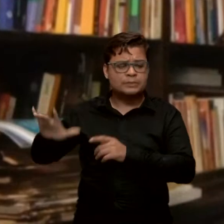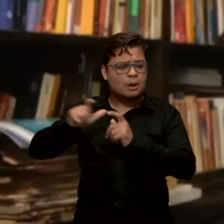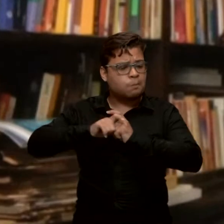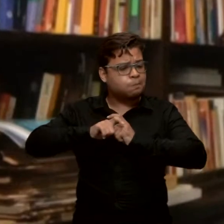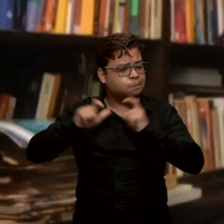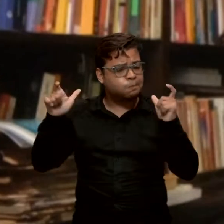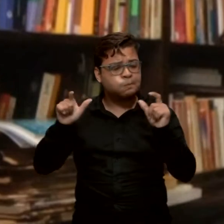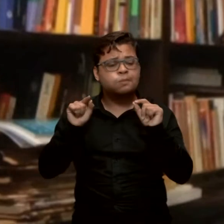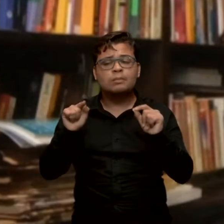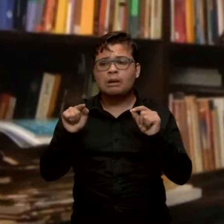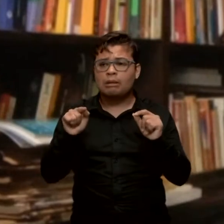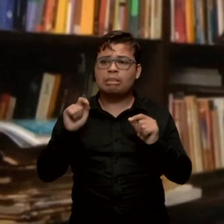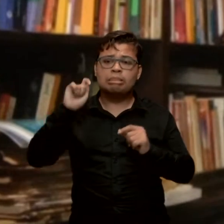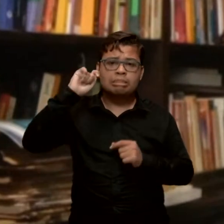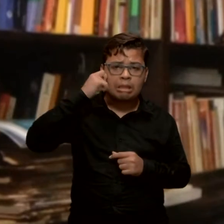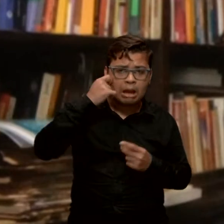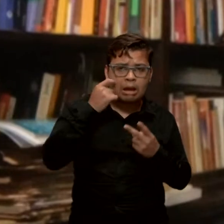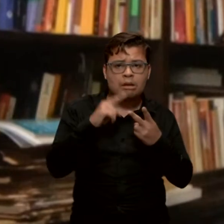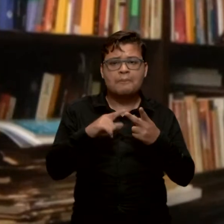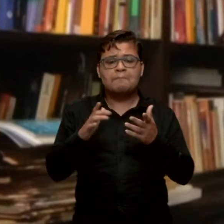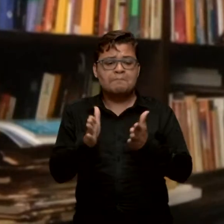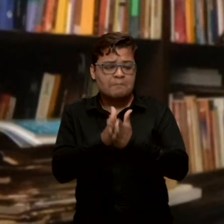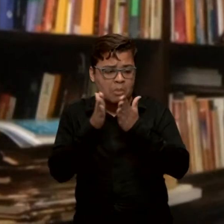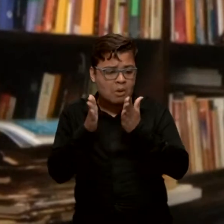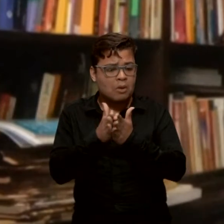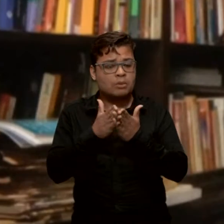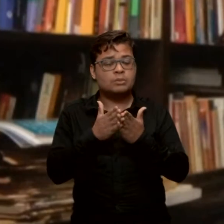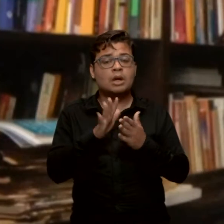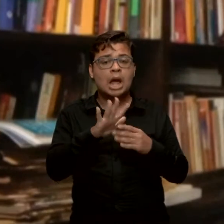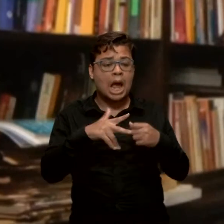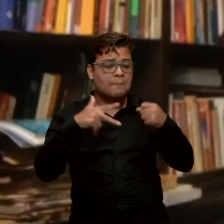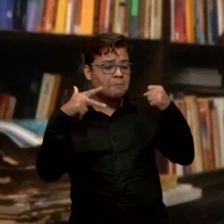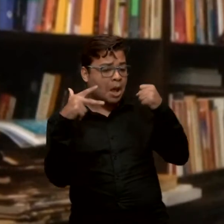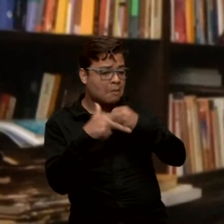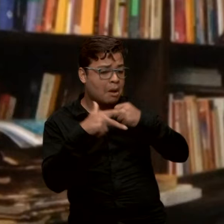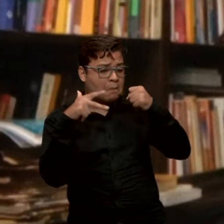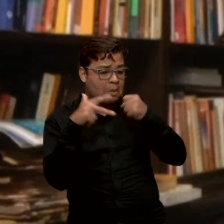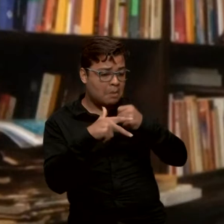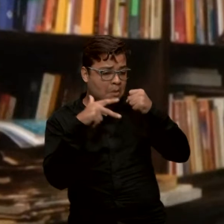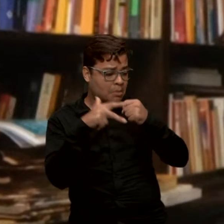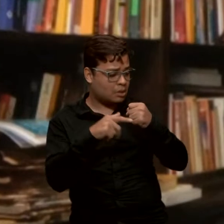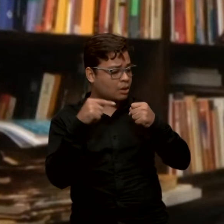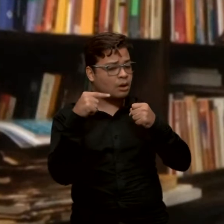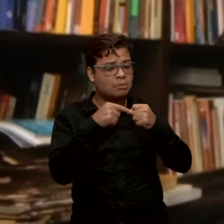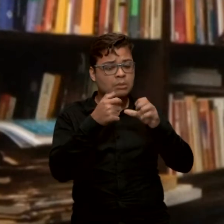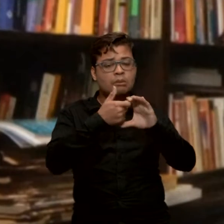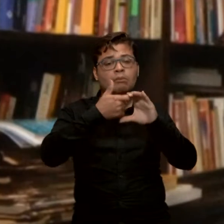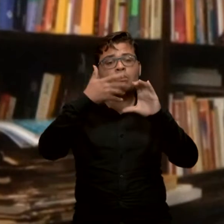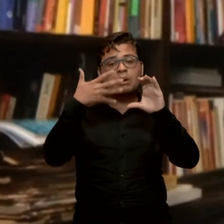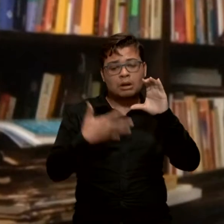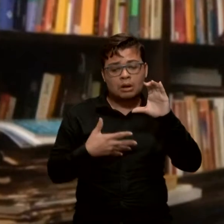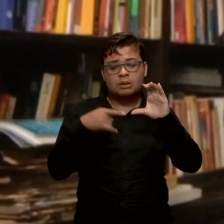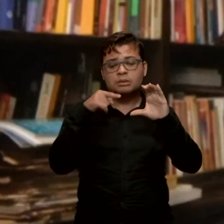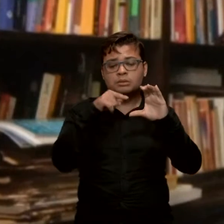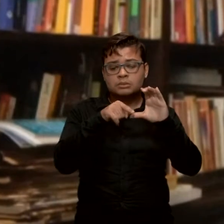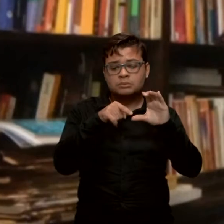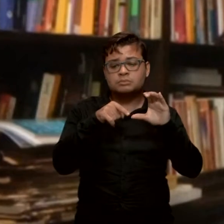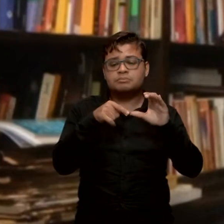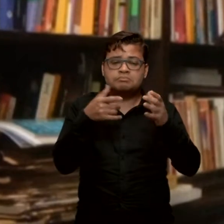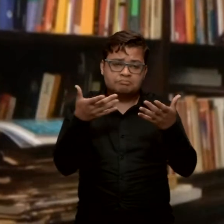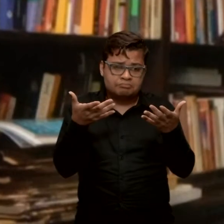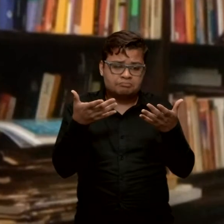né? E o rap tem essa característica que e aí que eu chamo, né, em diálogo